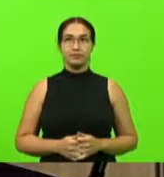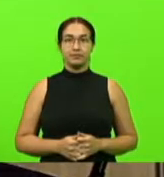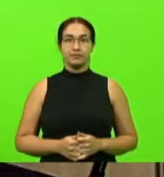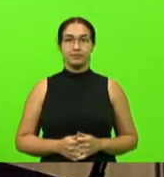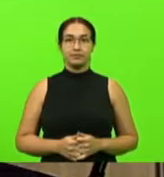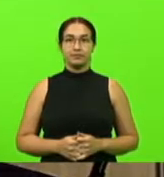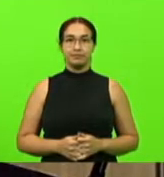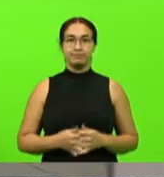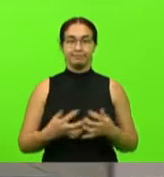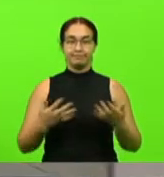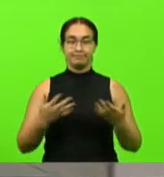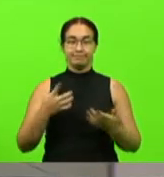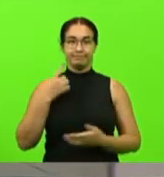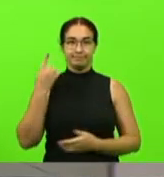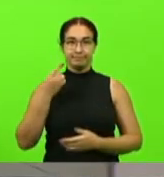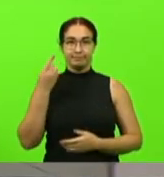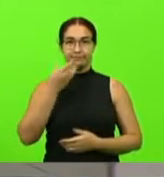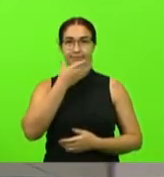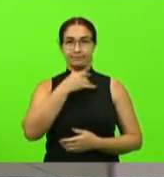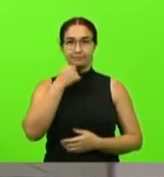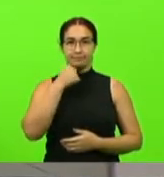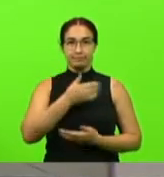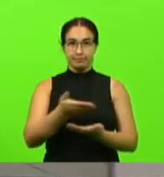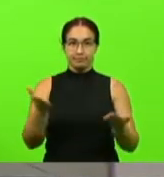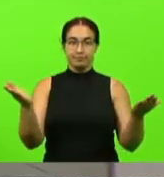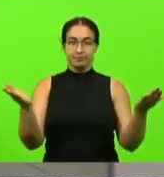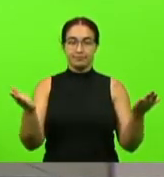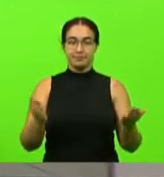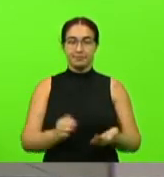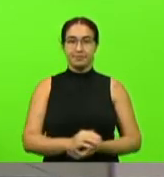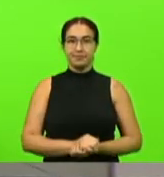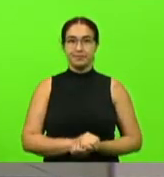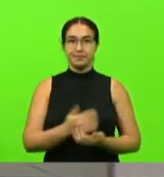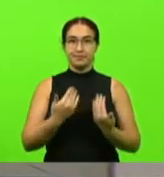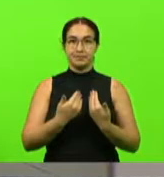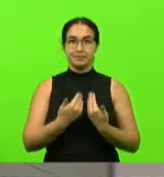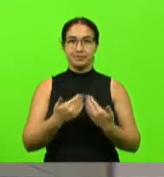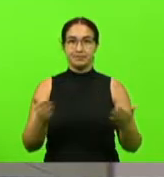Senhores deputados, senhoras deputadas, é aberta